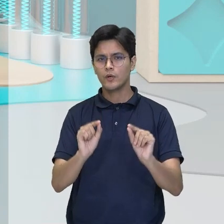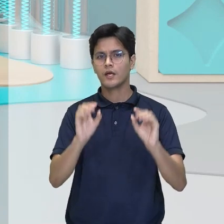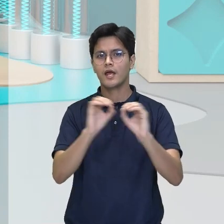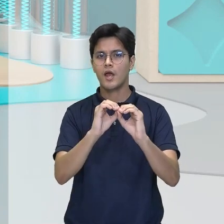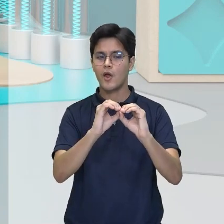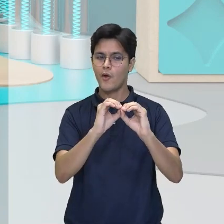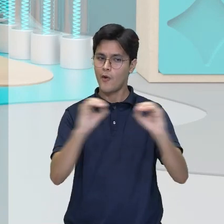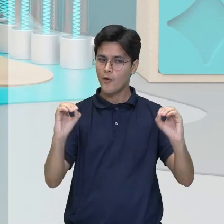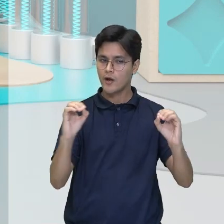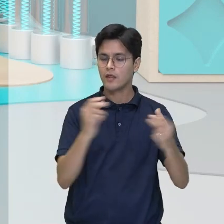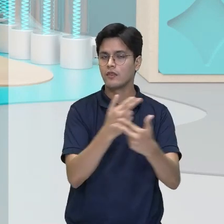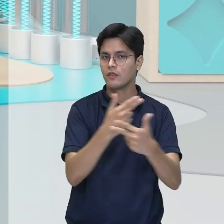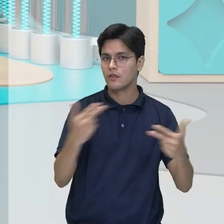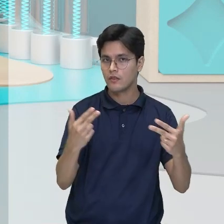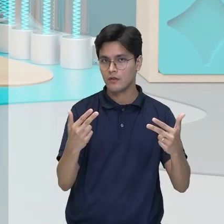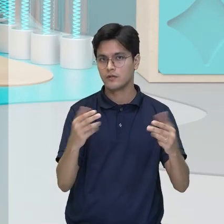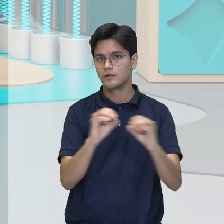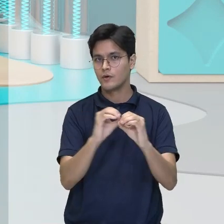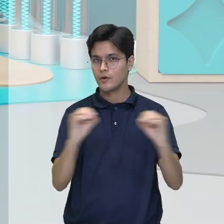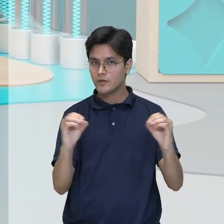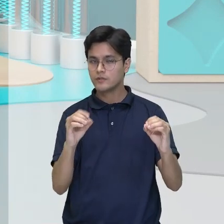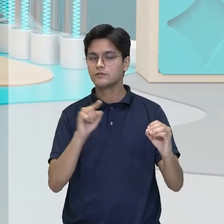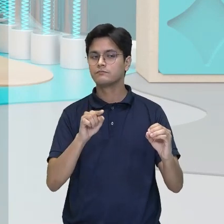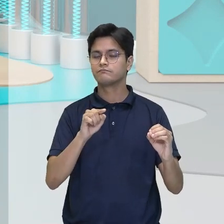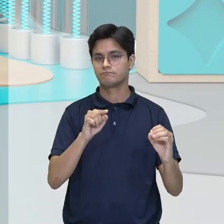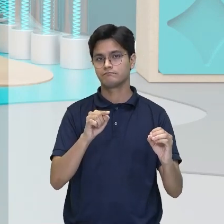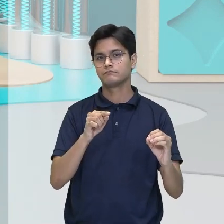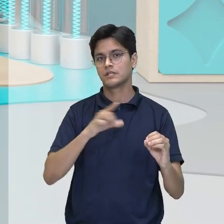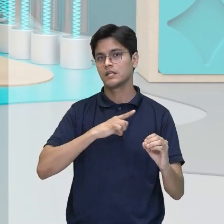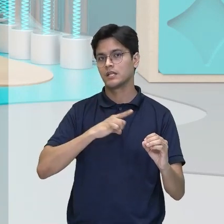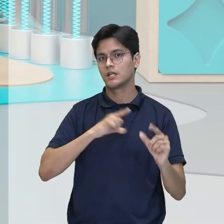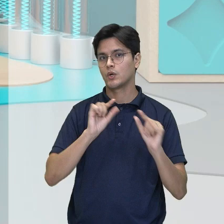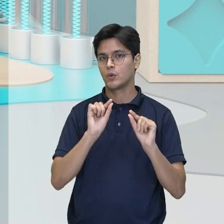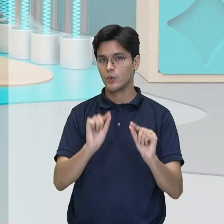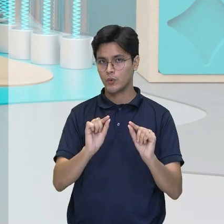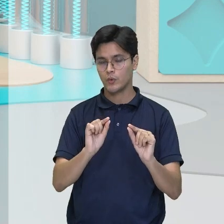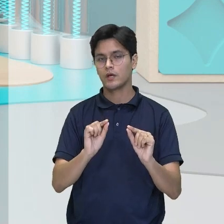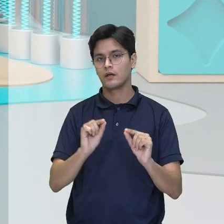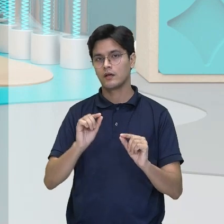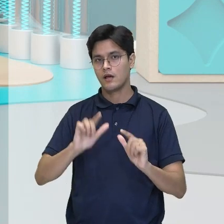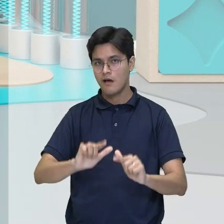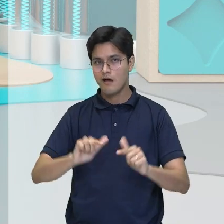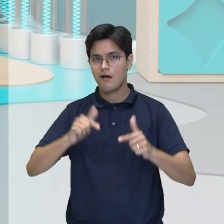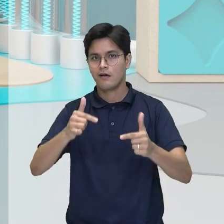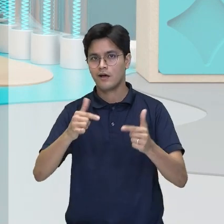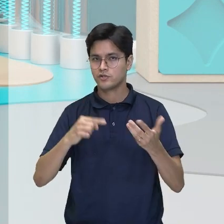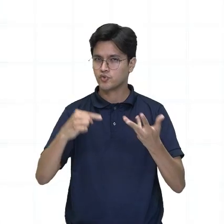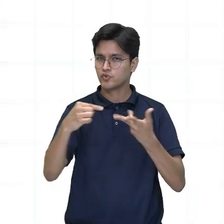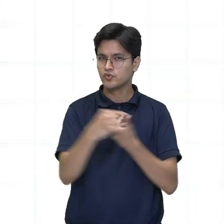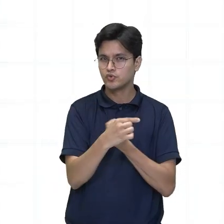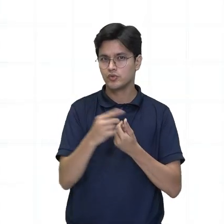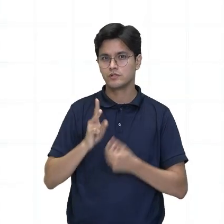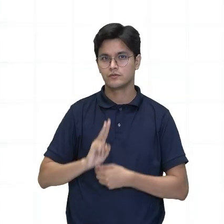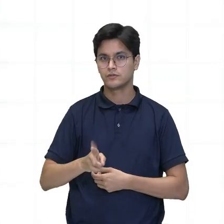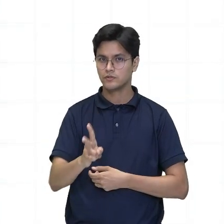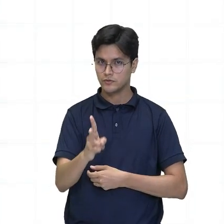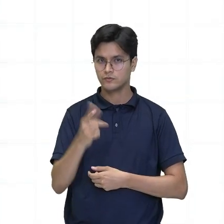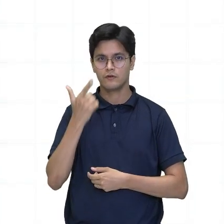orações também, trabalhando essa questão das ações contínuas. Vejam comigo.